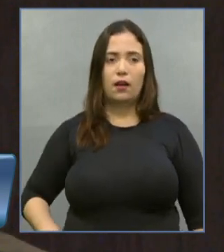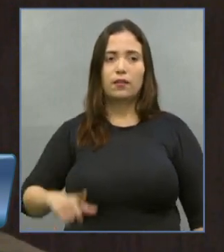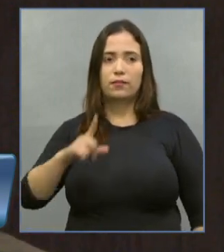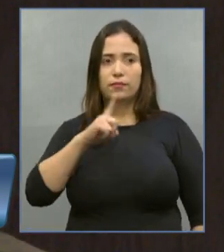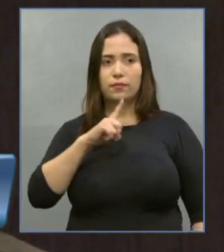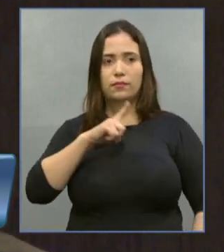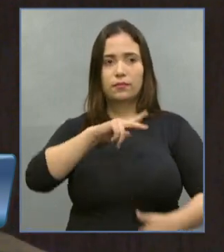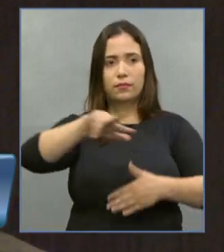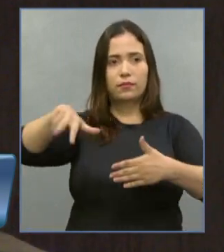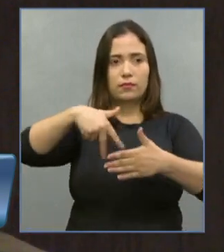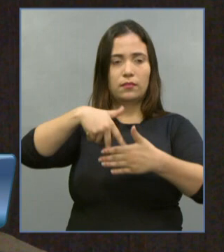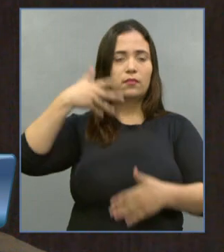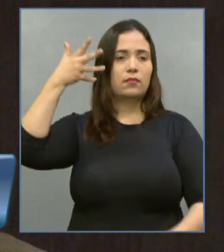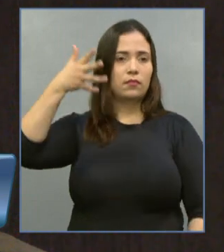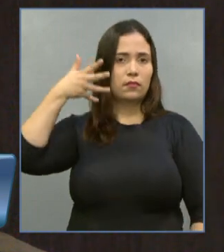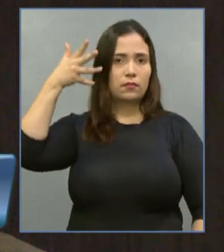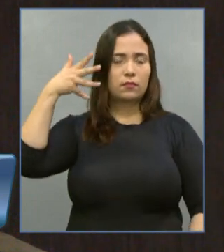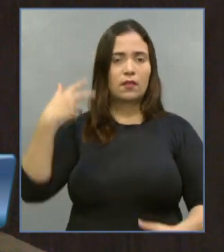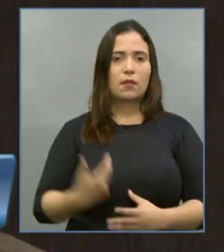tribuna com